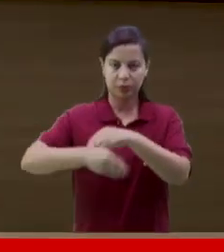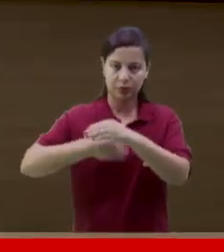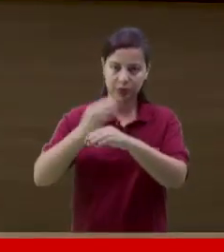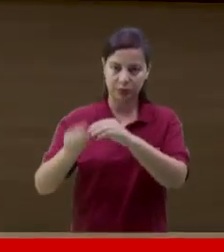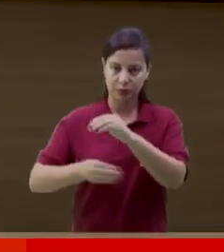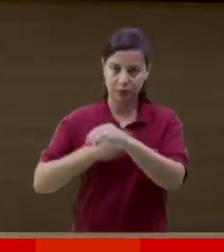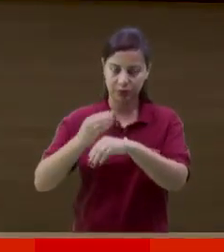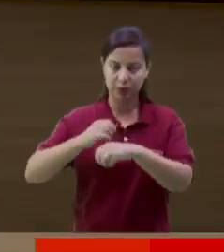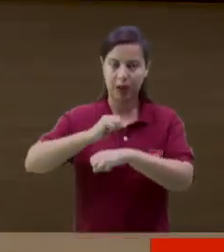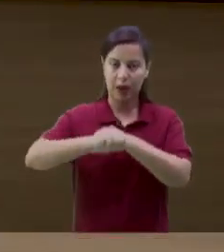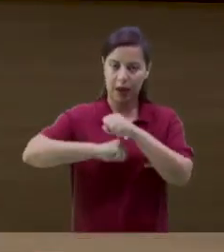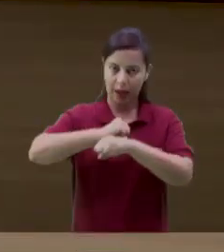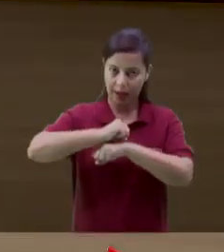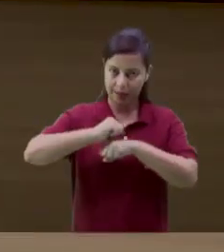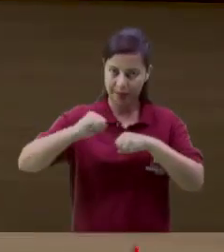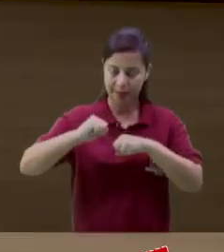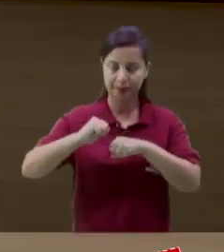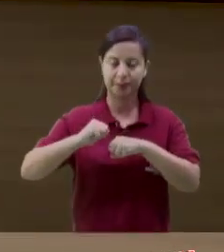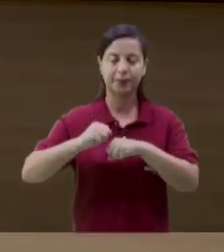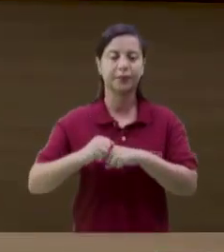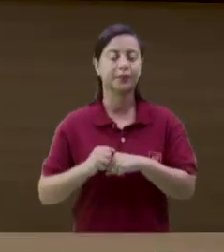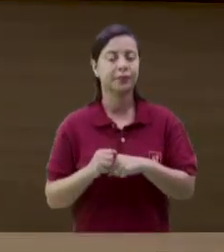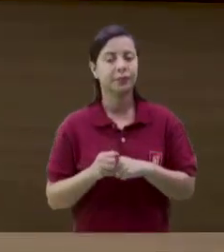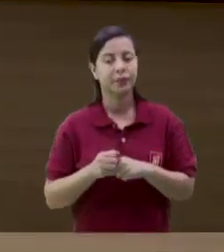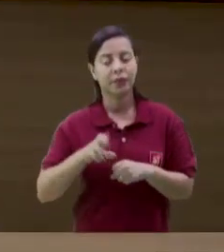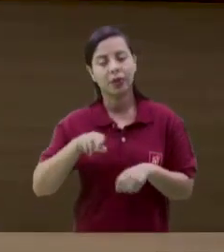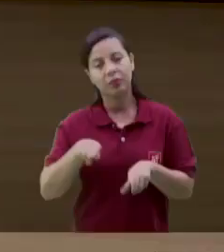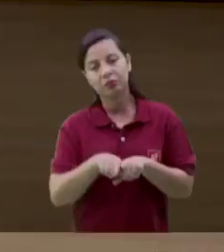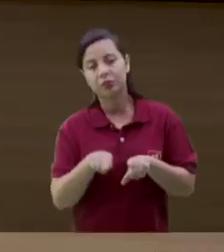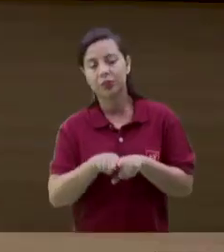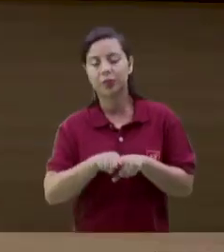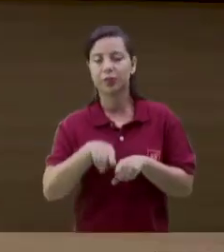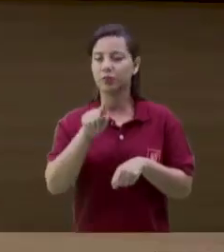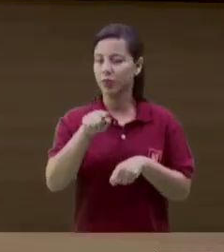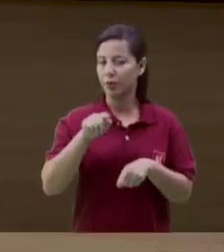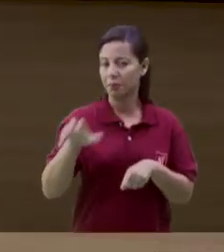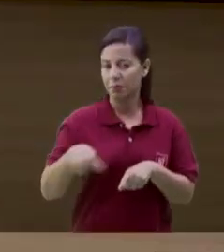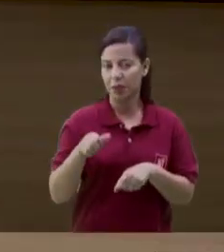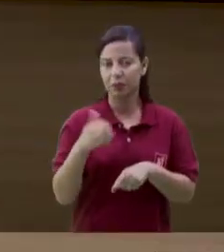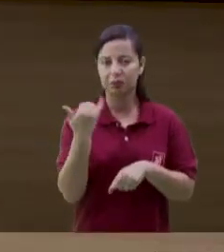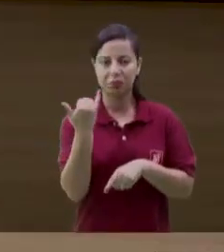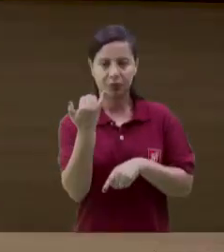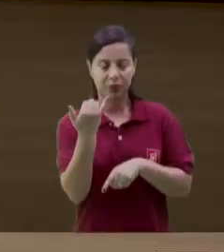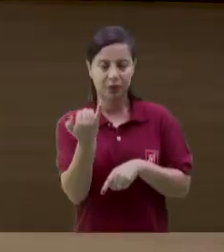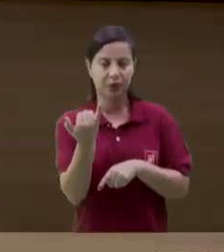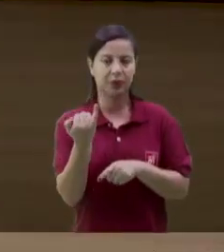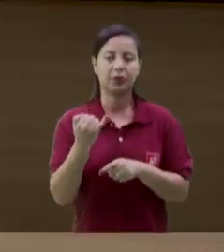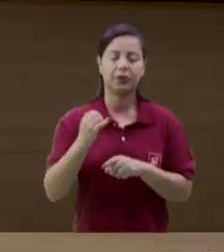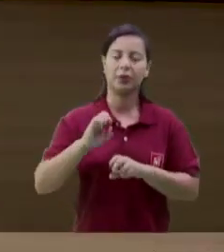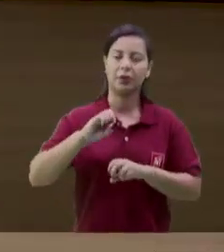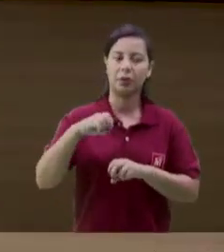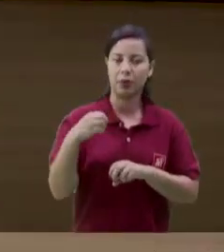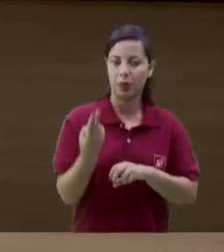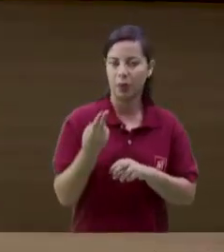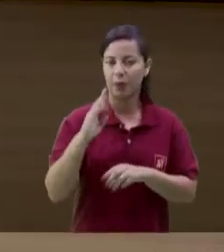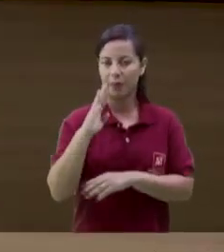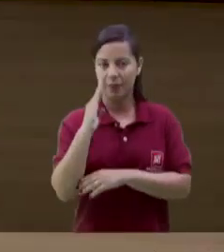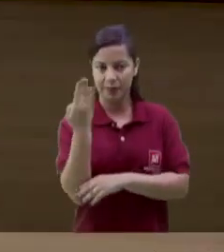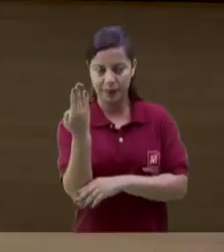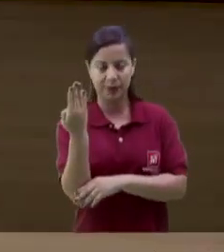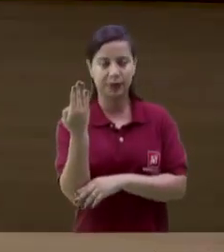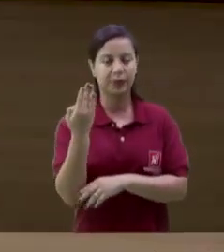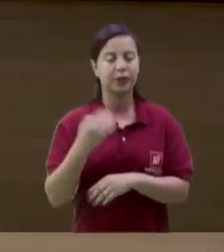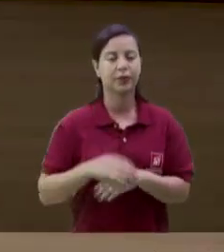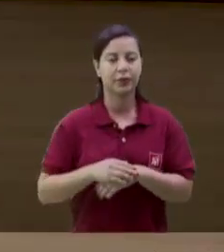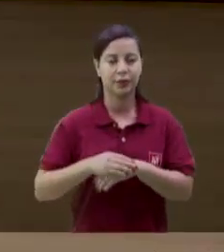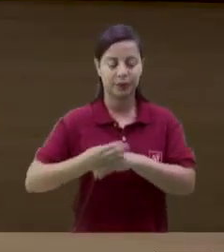esse tecido e com auxílio de um objeto, como por exemplo uma caneta ou um pedaço de madeira, eu